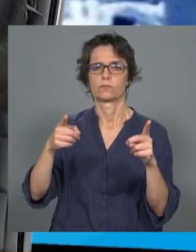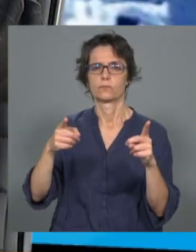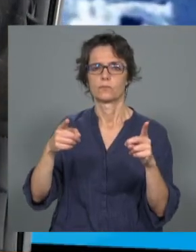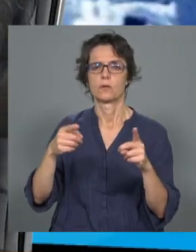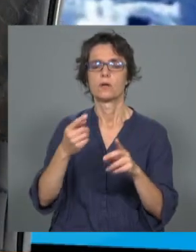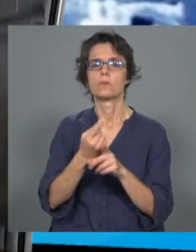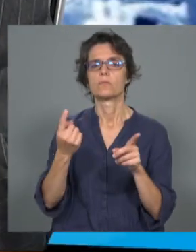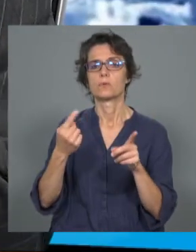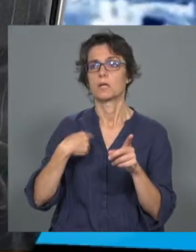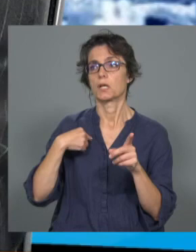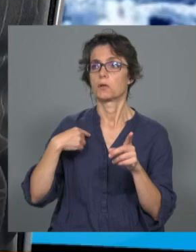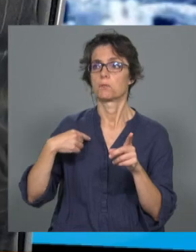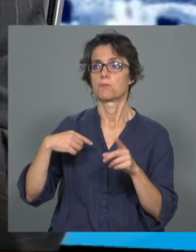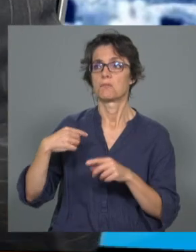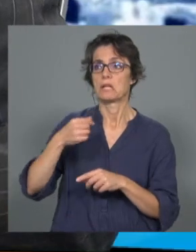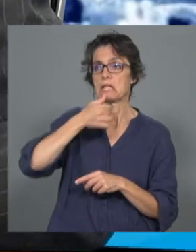se